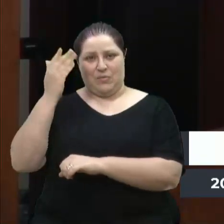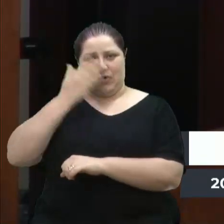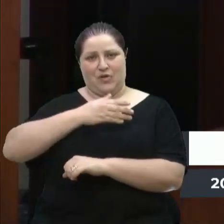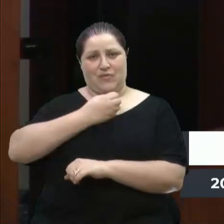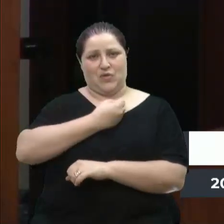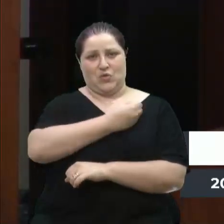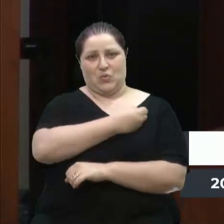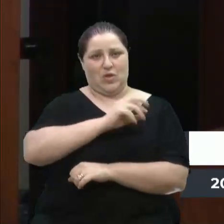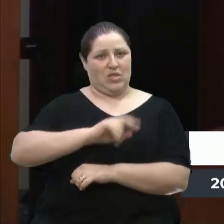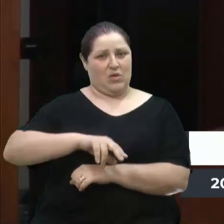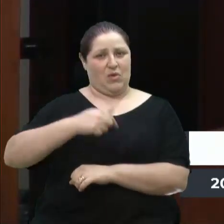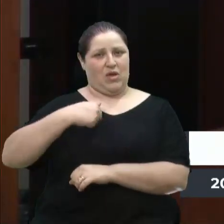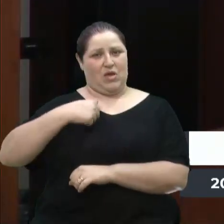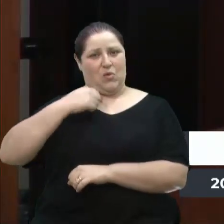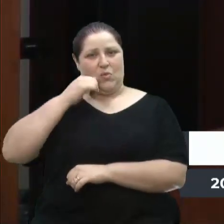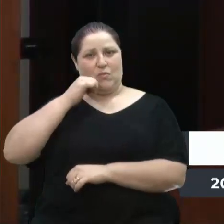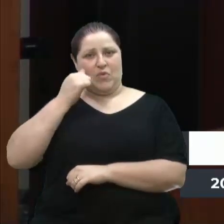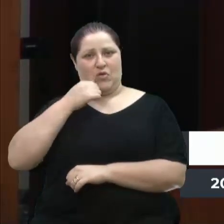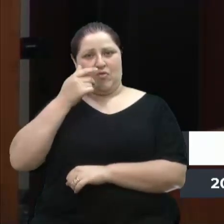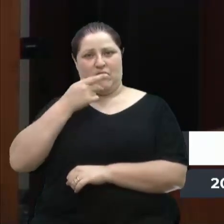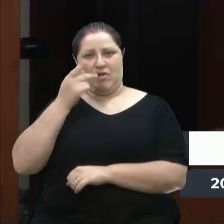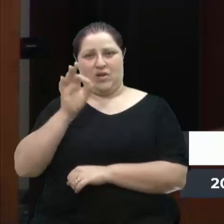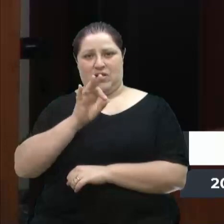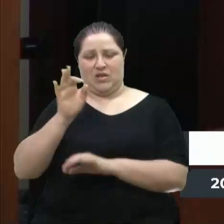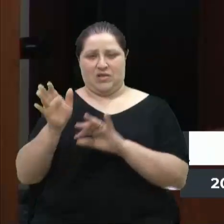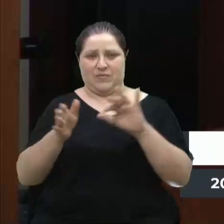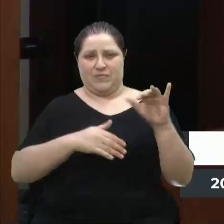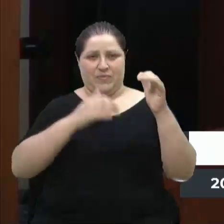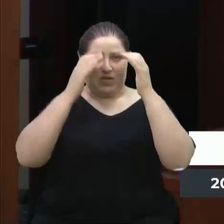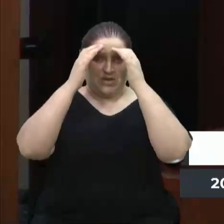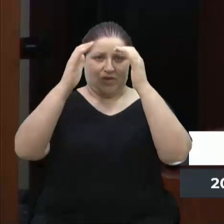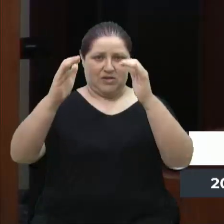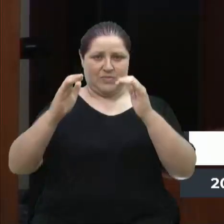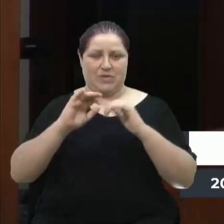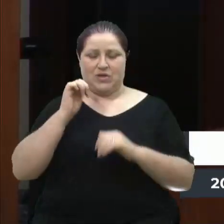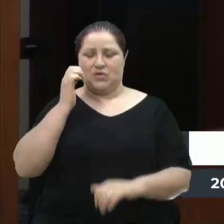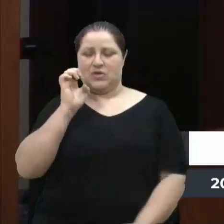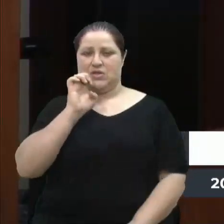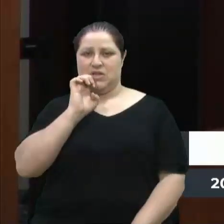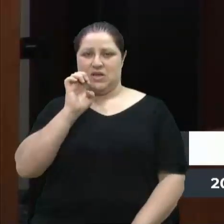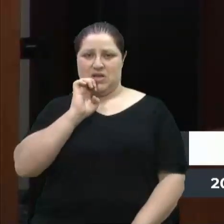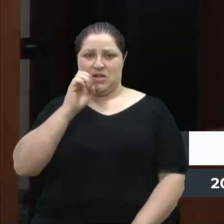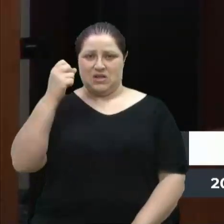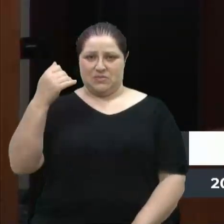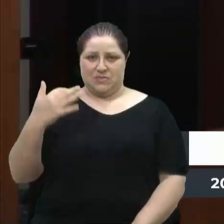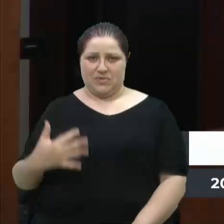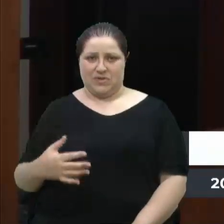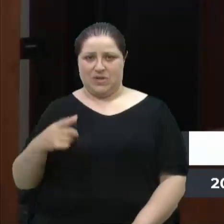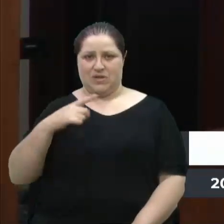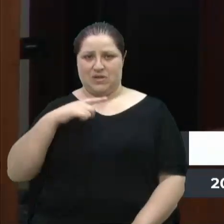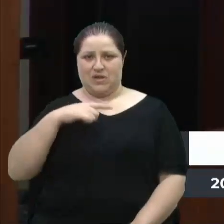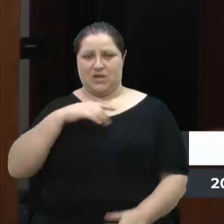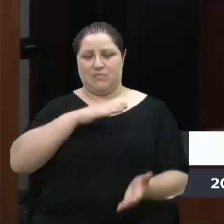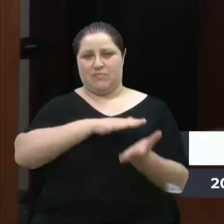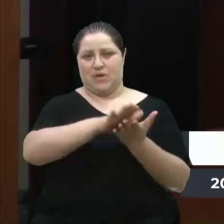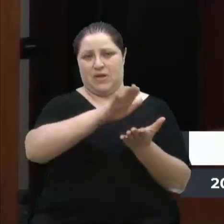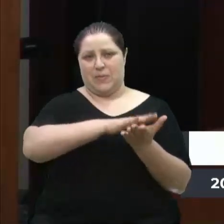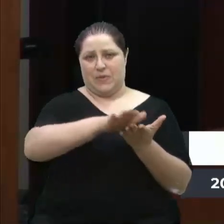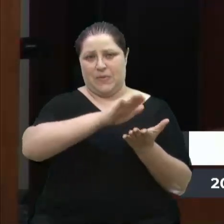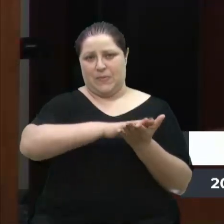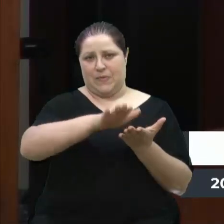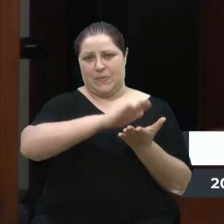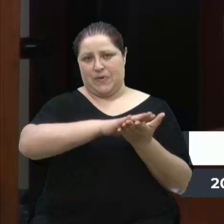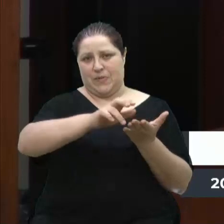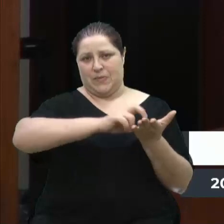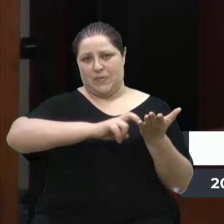vereadora Estela, com todo o respeito que tenho pela senhorita, vamos lá, vou explicar. É a impressão de moeda. Porque chega